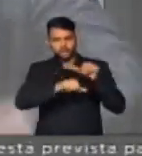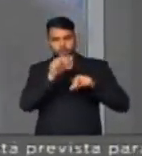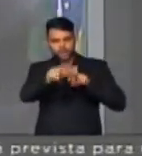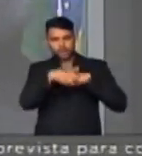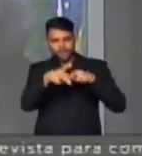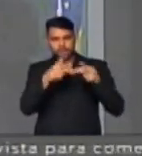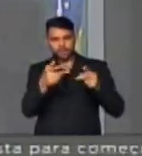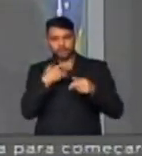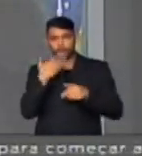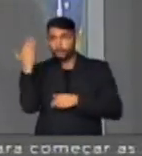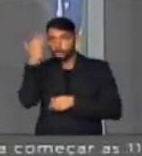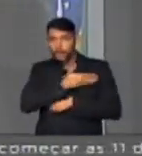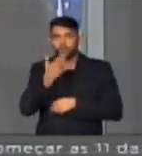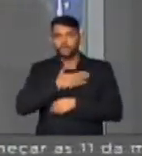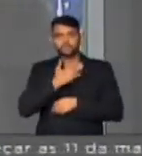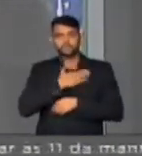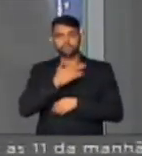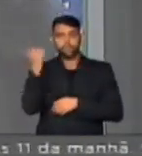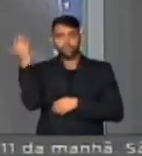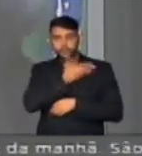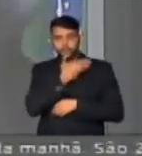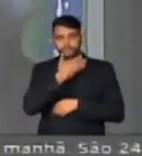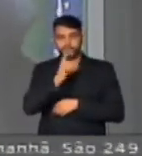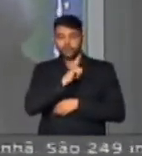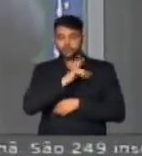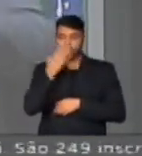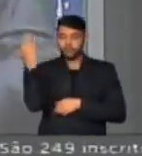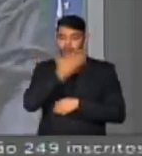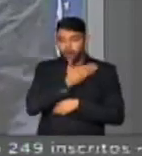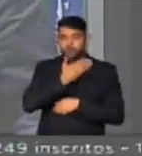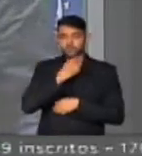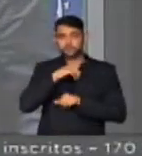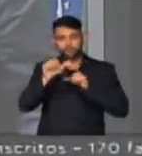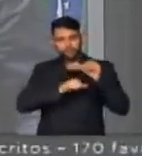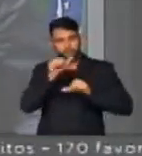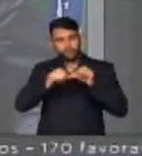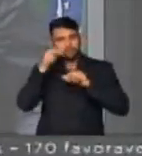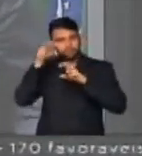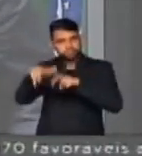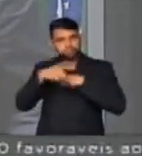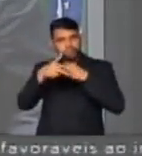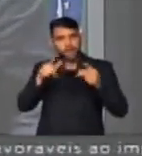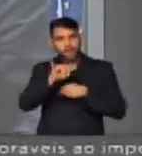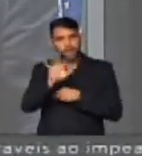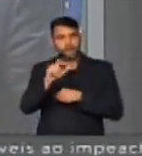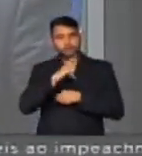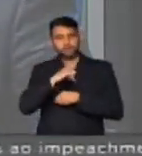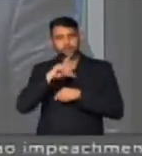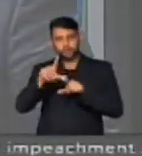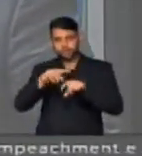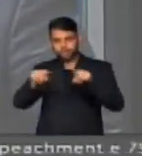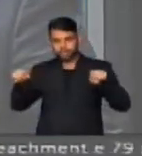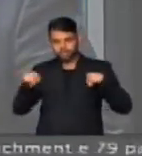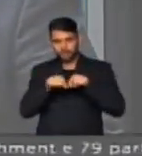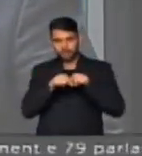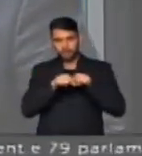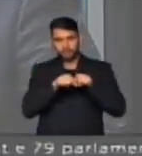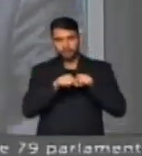Eu tenho provas da reforma agrária que tomou terras com